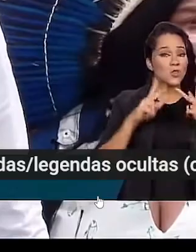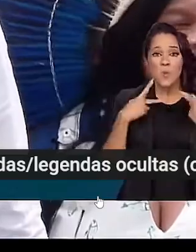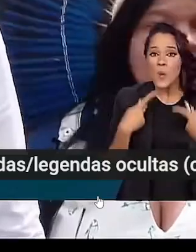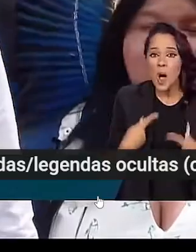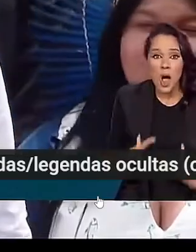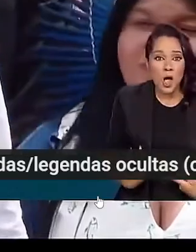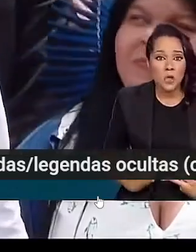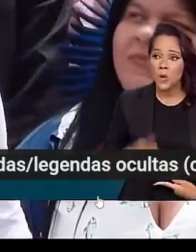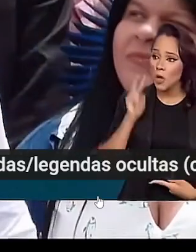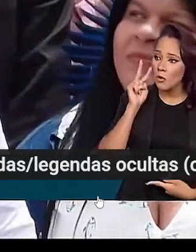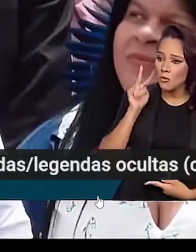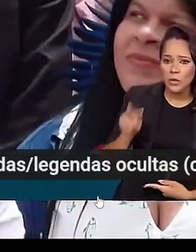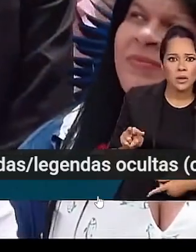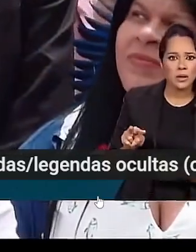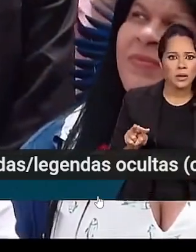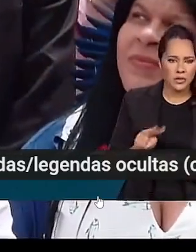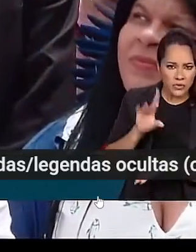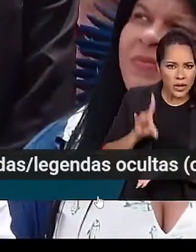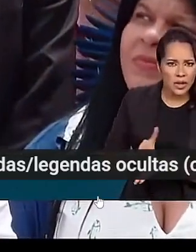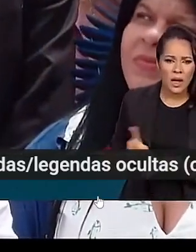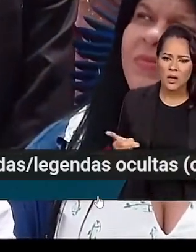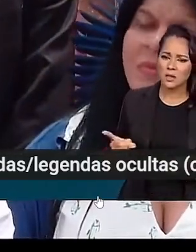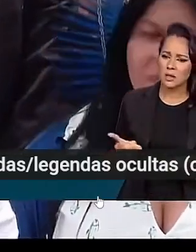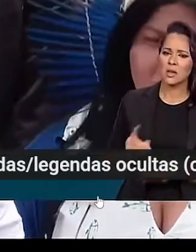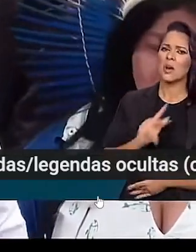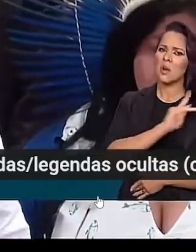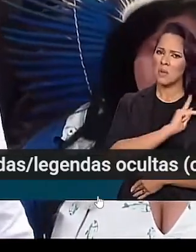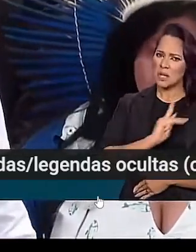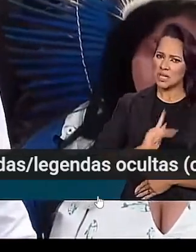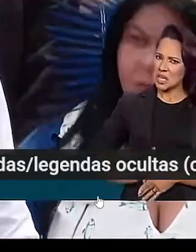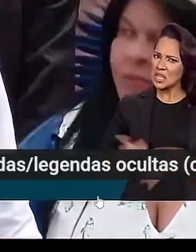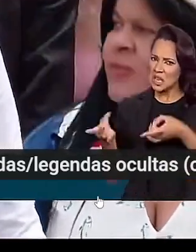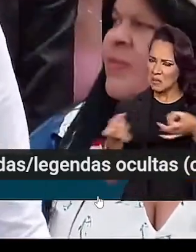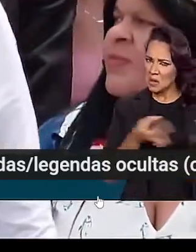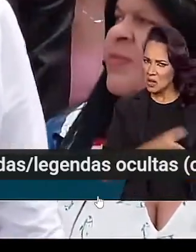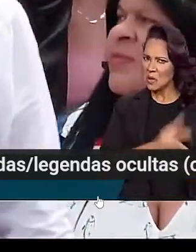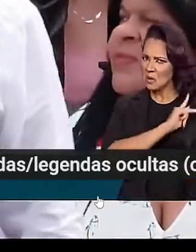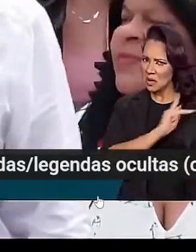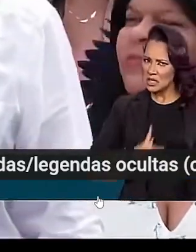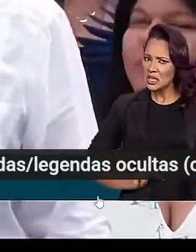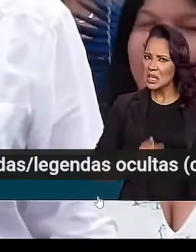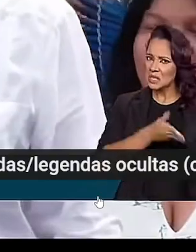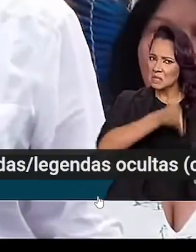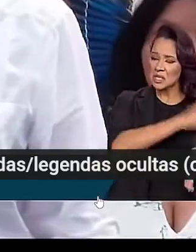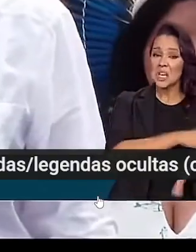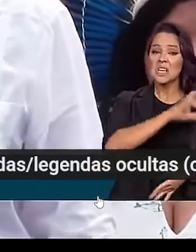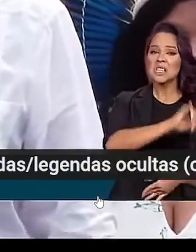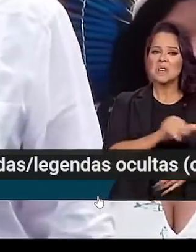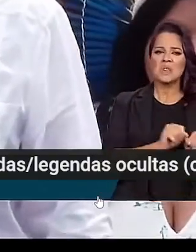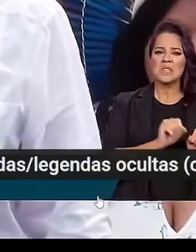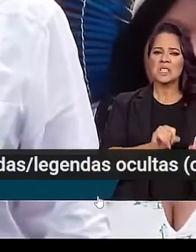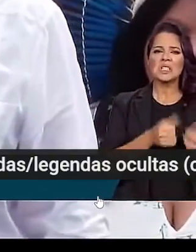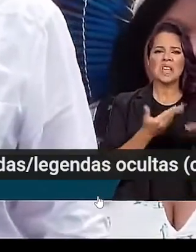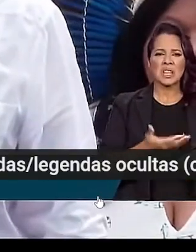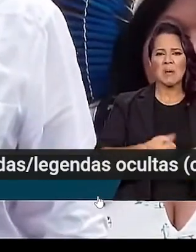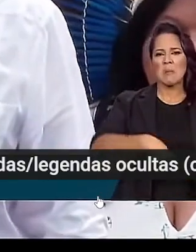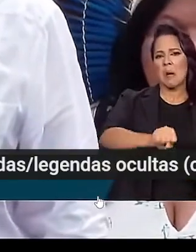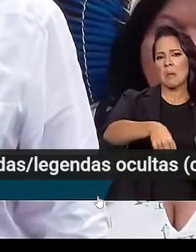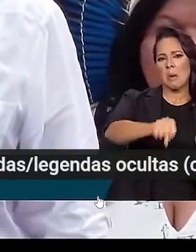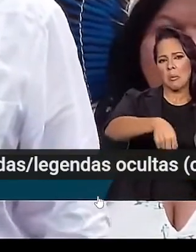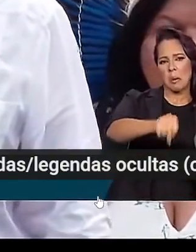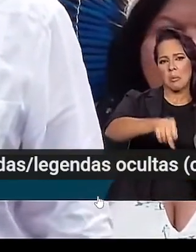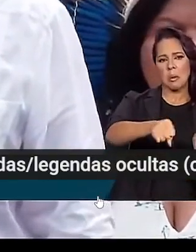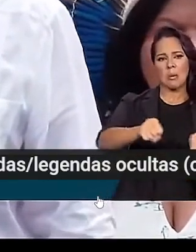está envolvido nesse escândalo e que é um bolsonarista antigo, que está inclusive lado a lado com Bolsonaro e inclusive viajou com